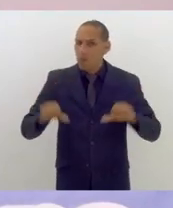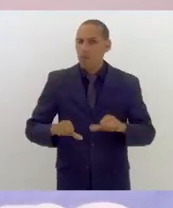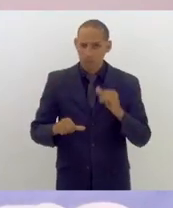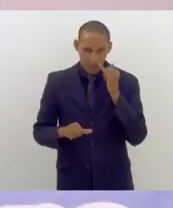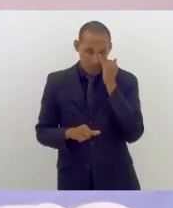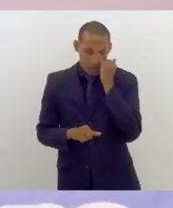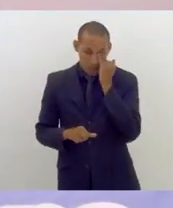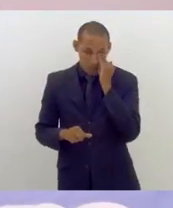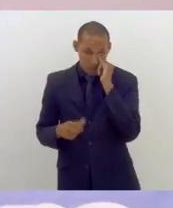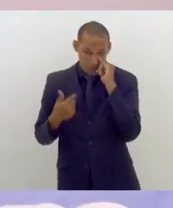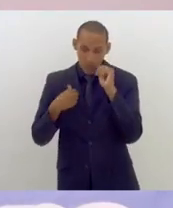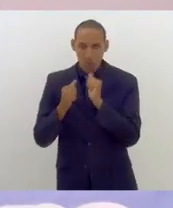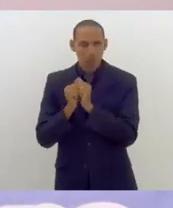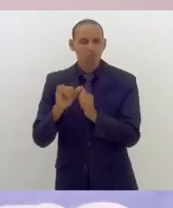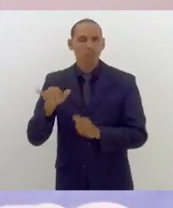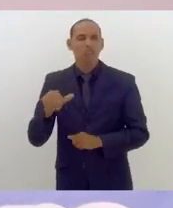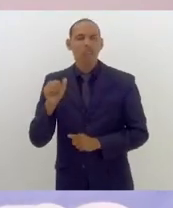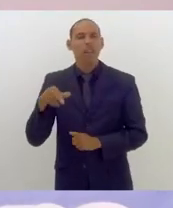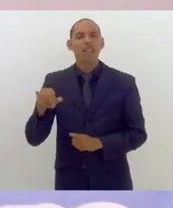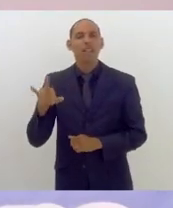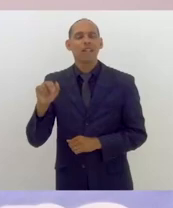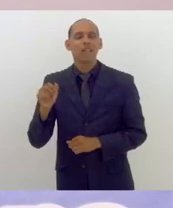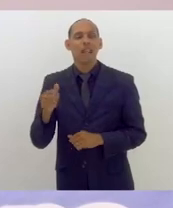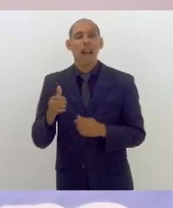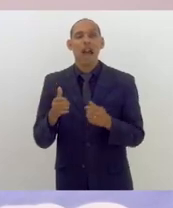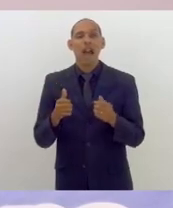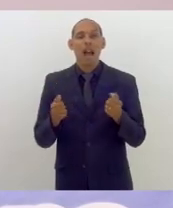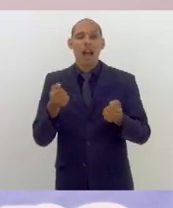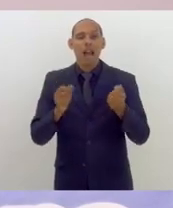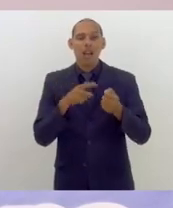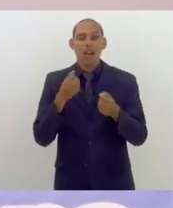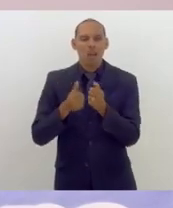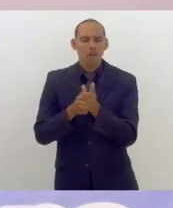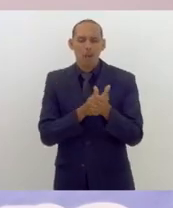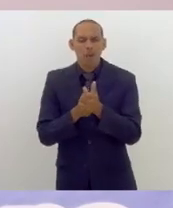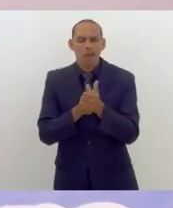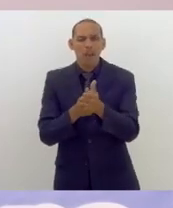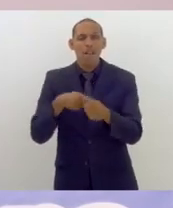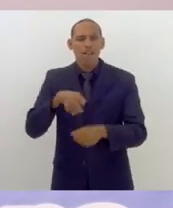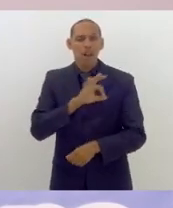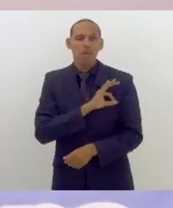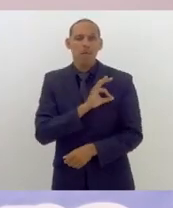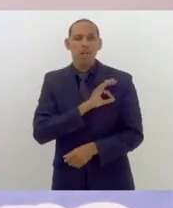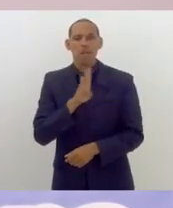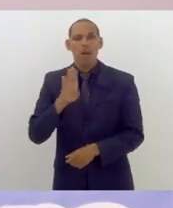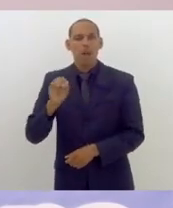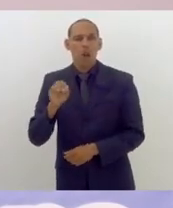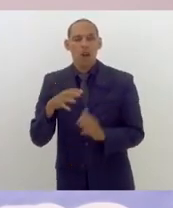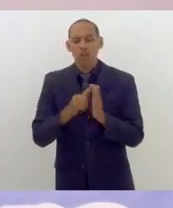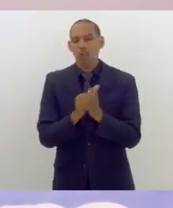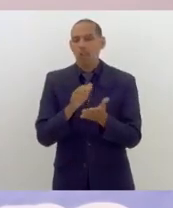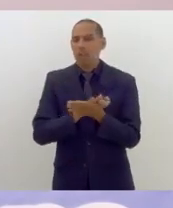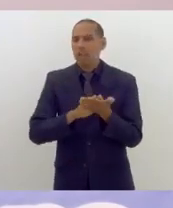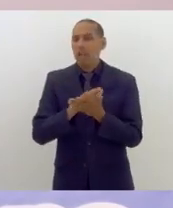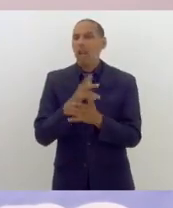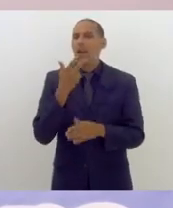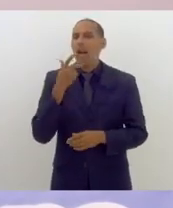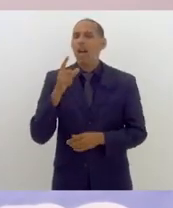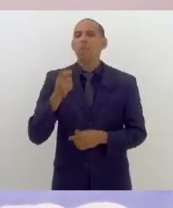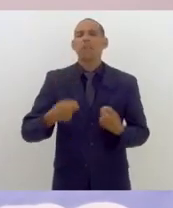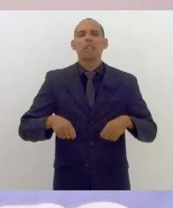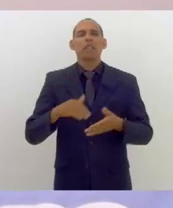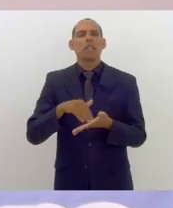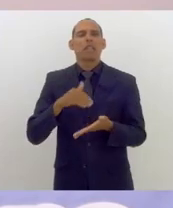eu era deputada Janira nosso caso você fez seguido de na delegacia não conseguia estar B.O Que Tem que acionar o